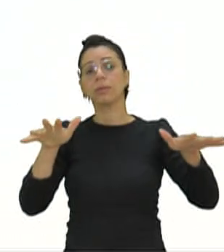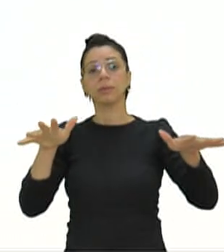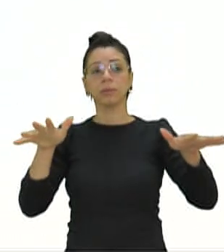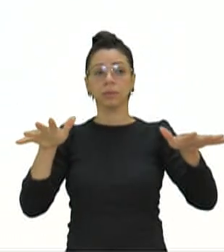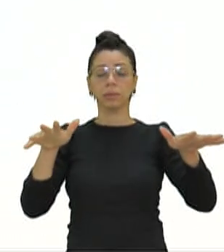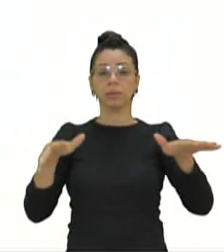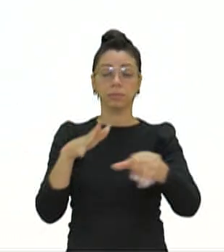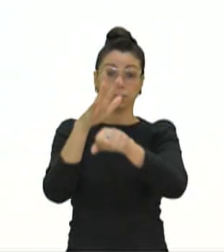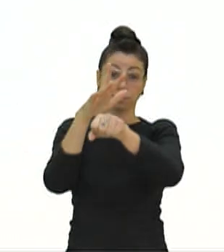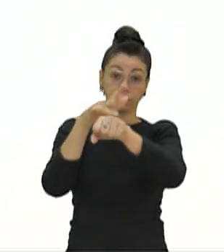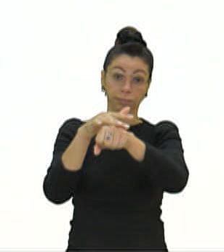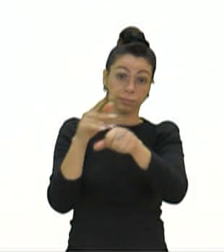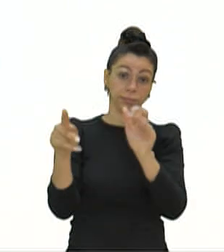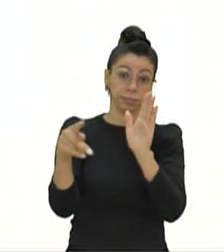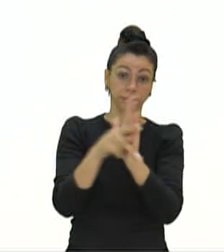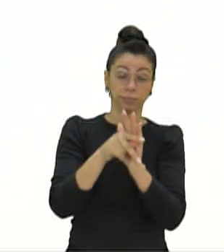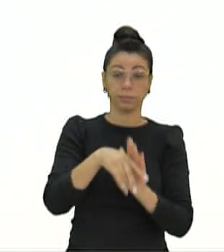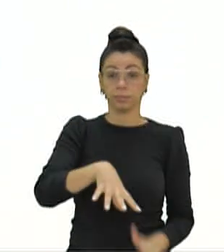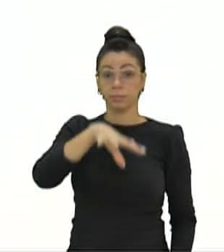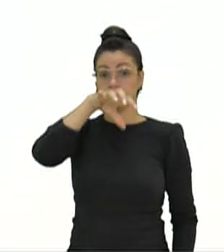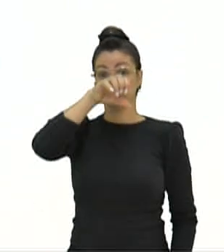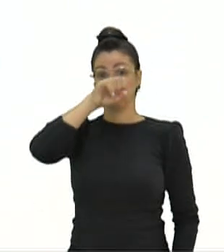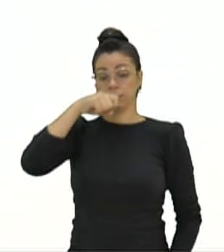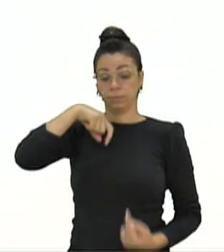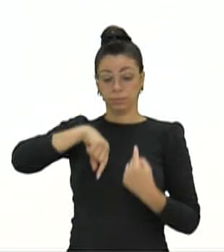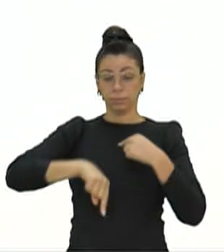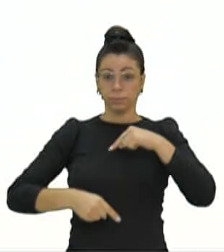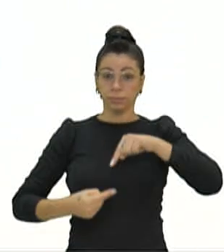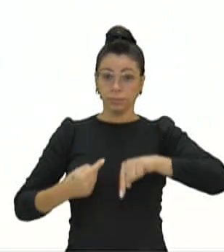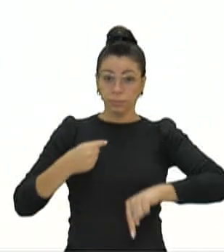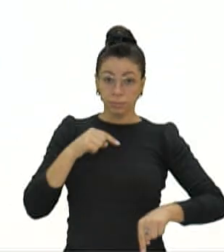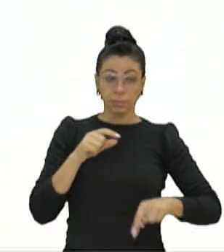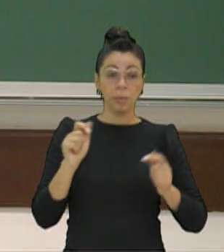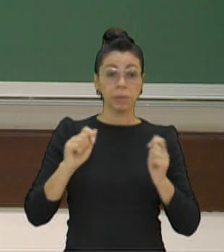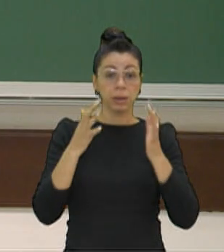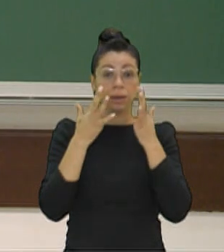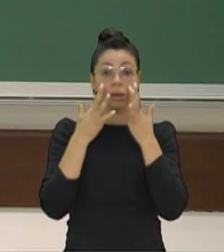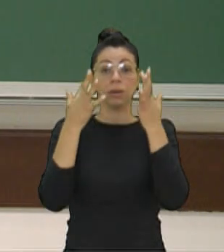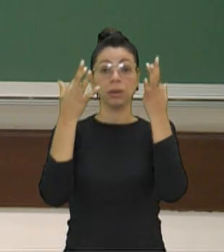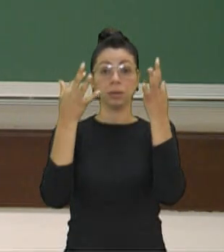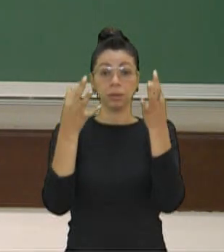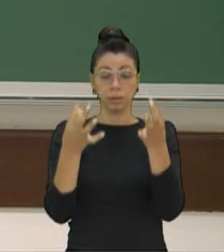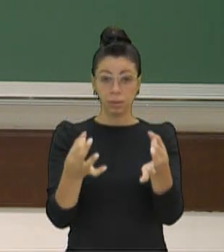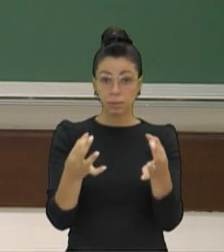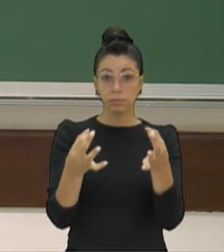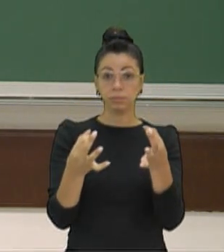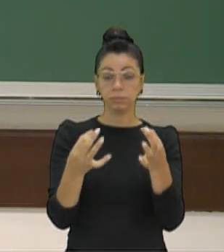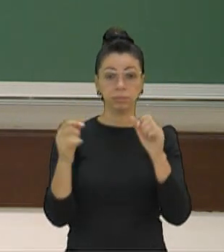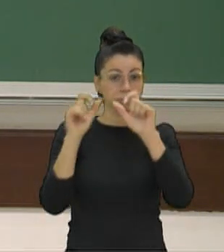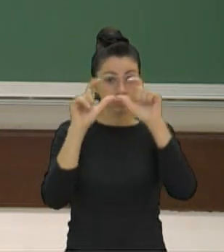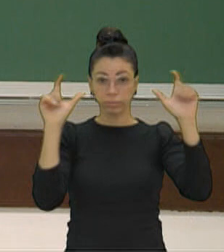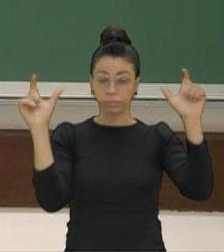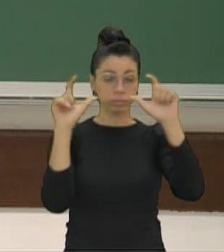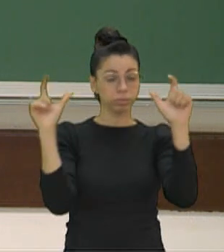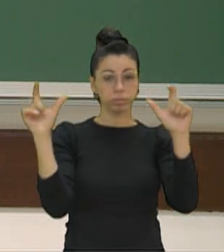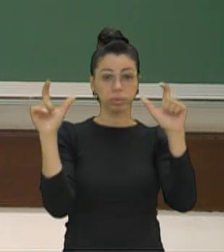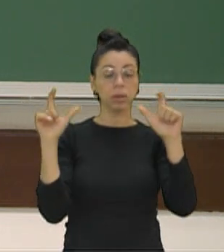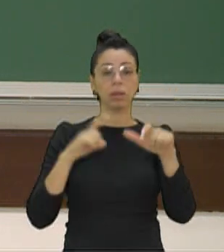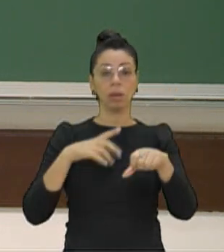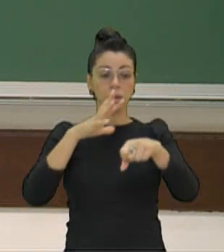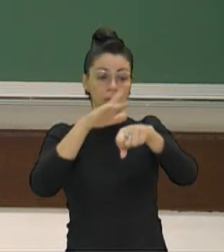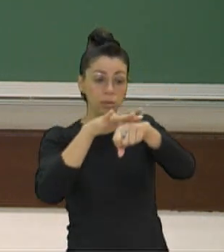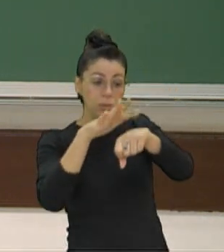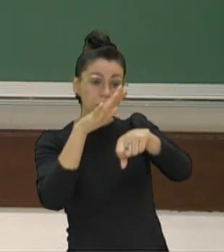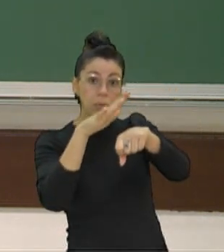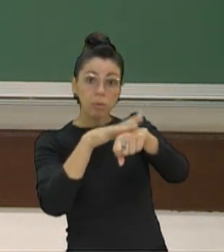propagação de doenças respiratórias, tá? Então, esse alerta que muitas doenças, né, vão se agravando,